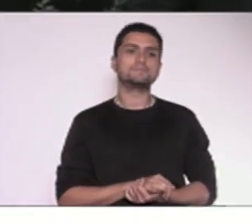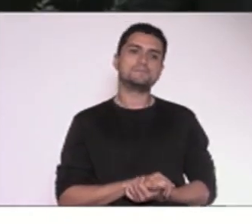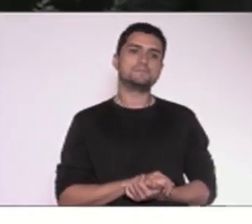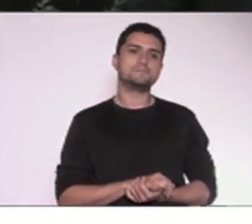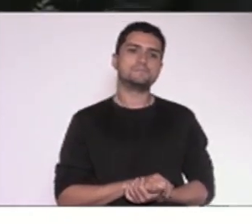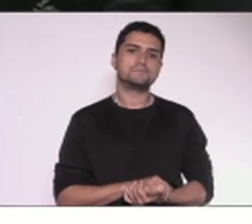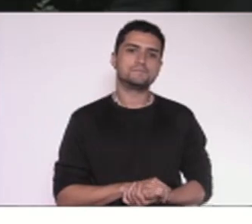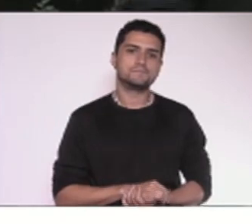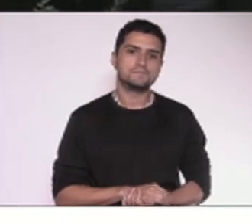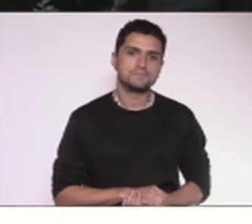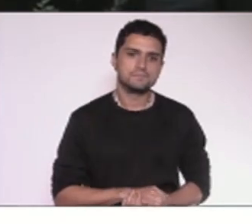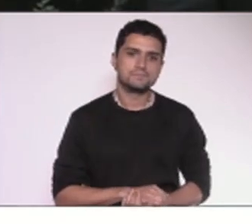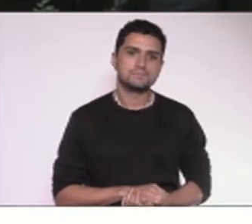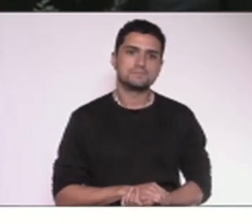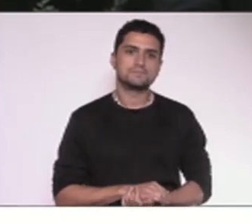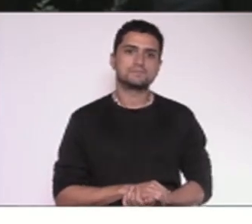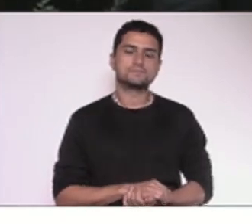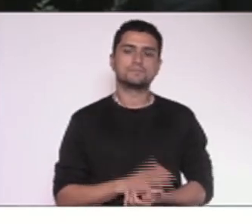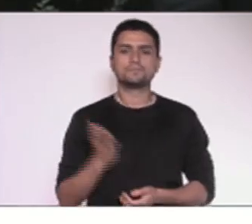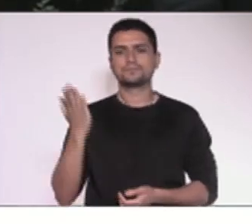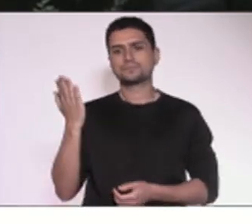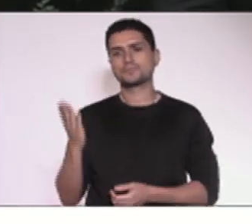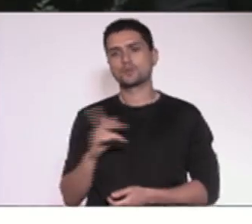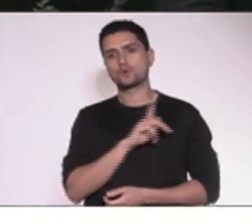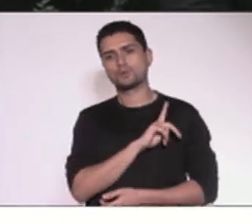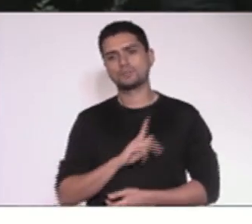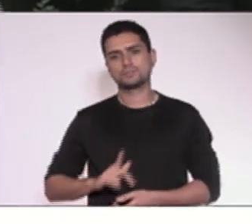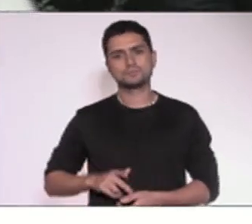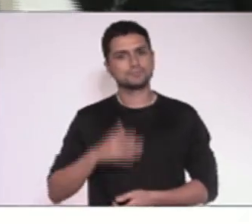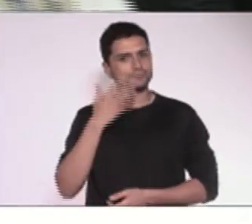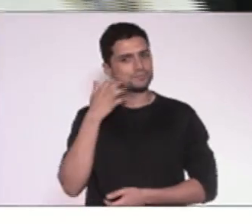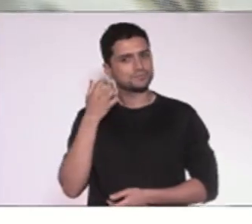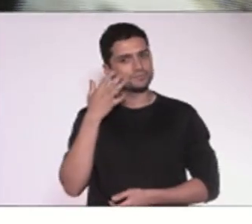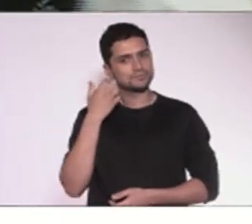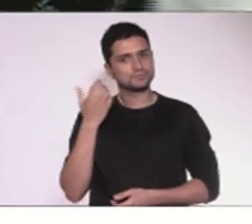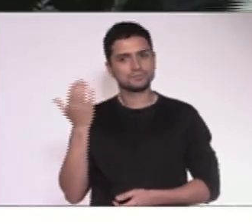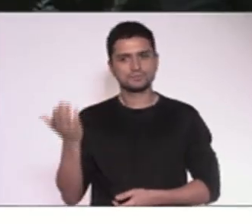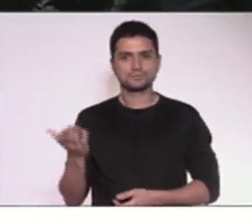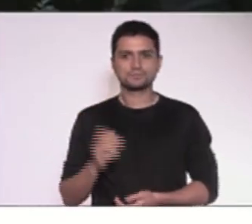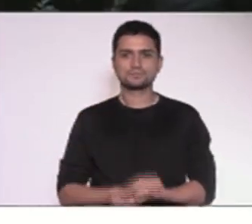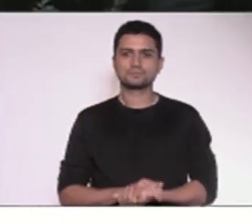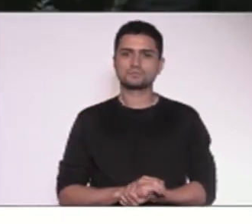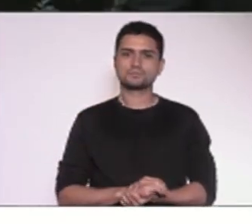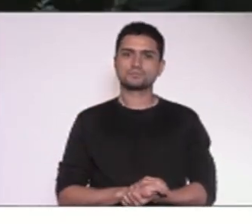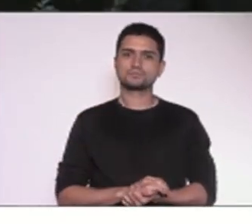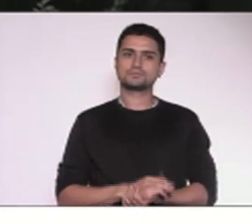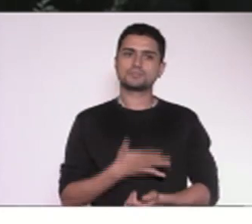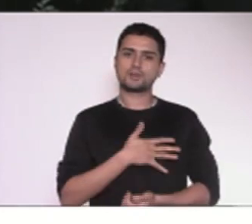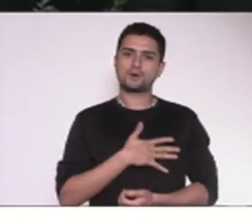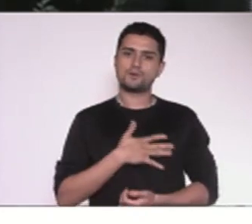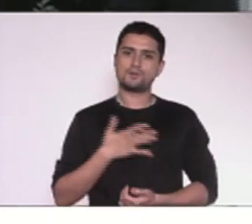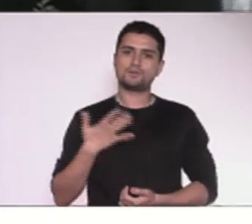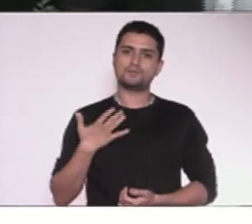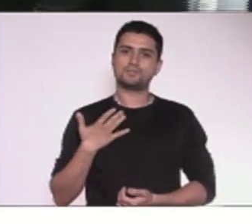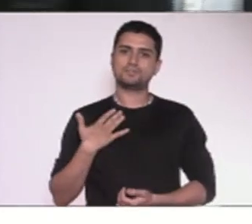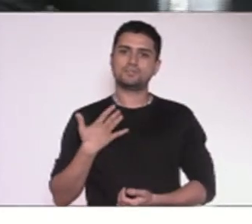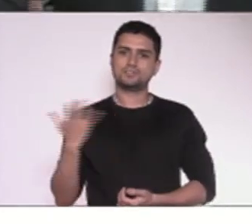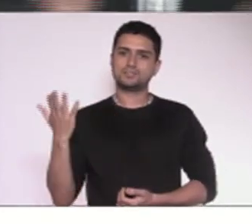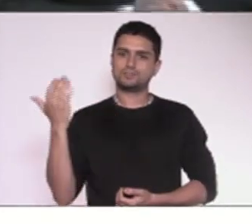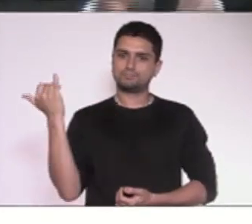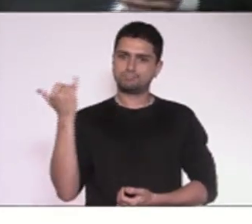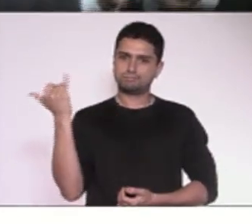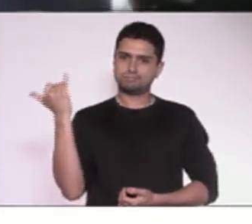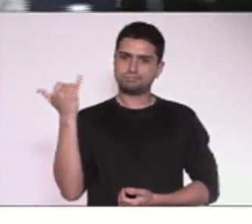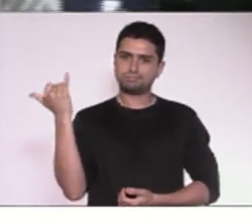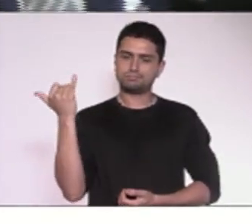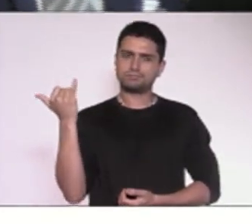Agora, o nosso excelentíssimo senhor governador do estado do Rio de Janeiro, Wilson Witzel, vai nos dar a honra de ouvi-lo. Governador,